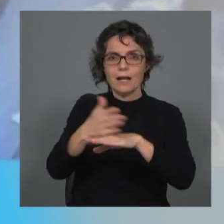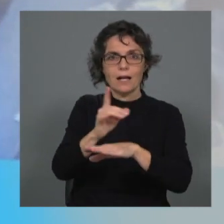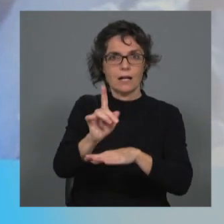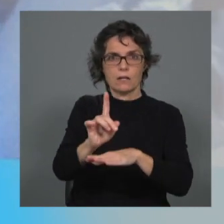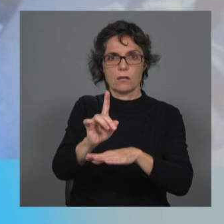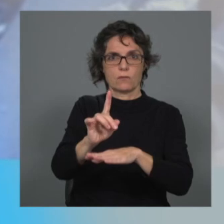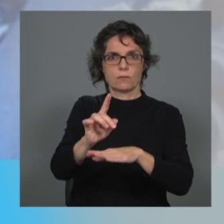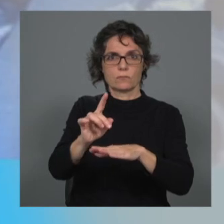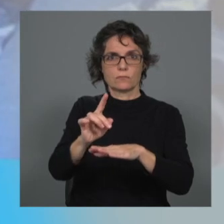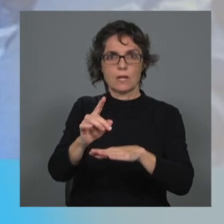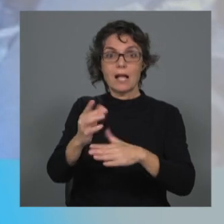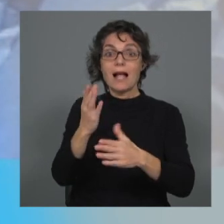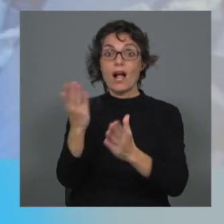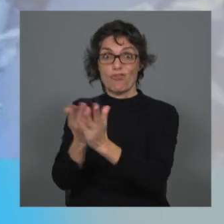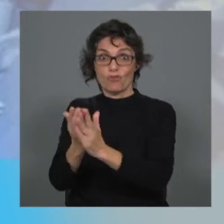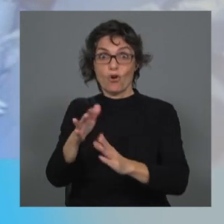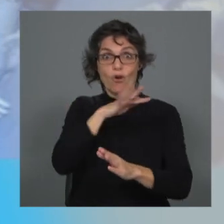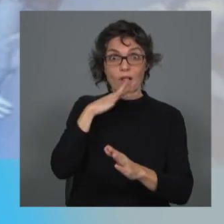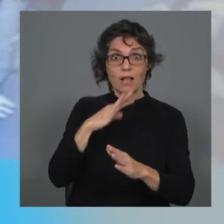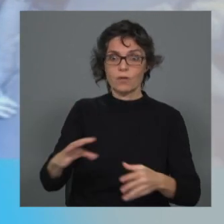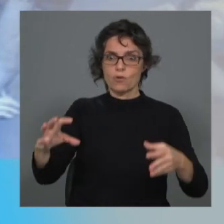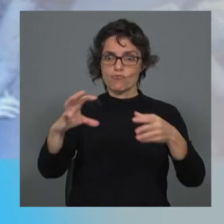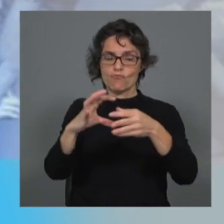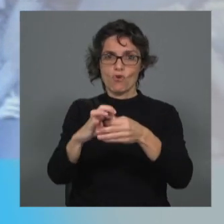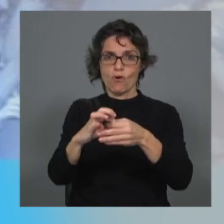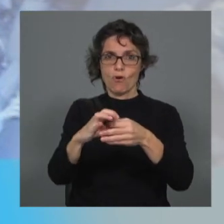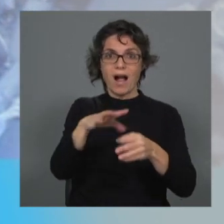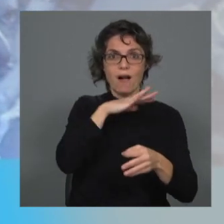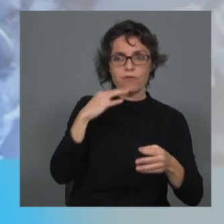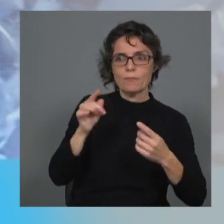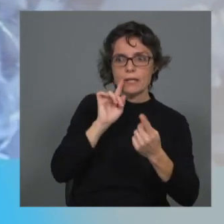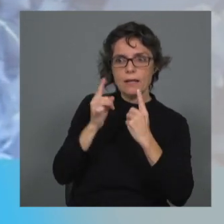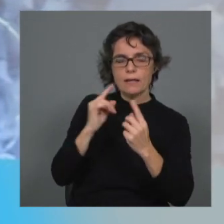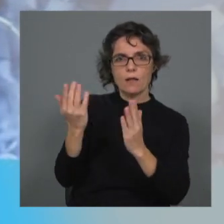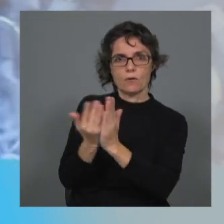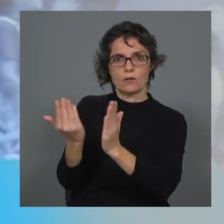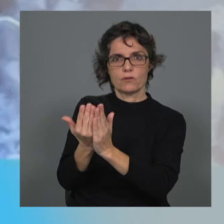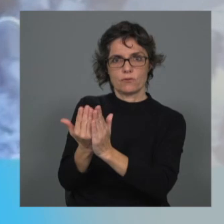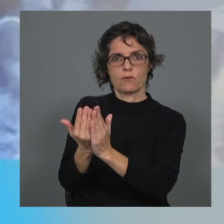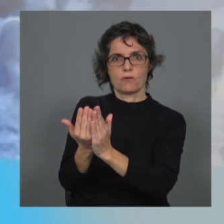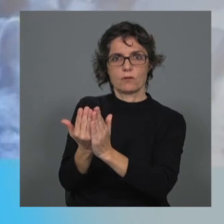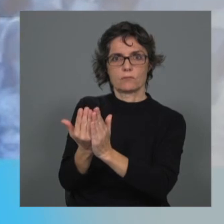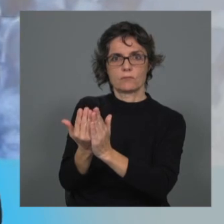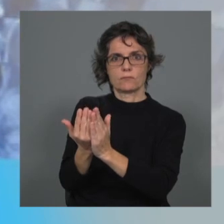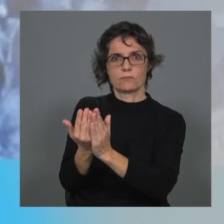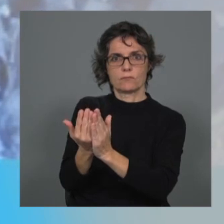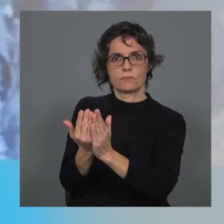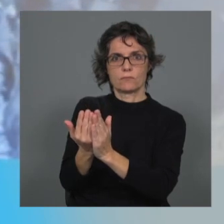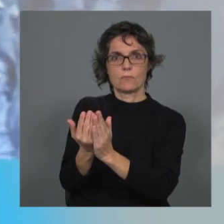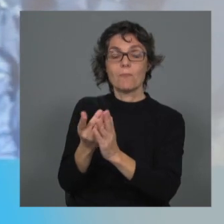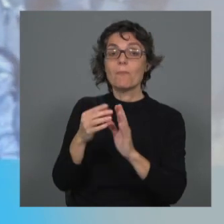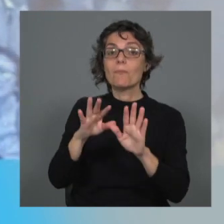de costas voltadas, não. É a família participando na escola, dialogando com a escola, mas a família não